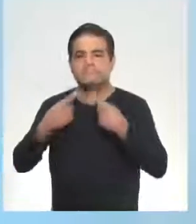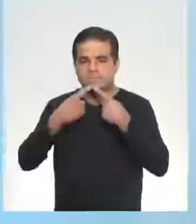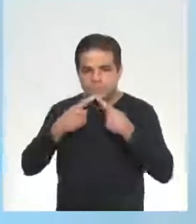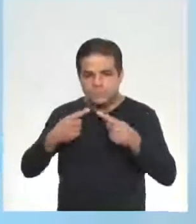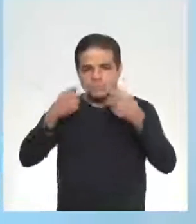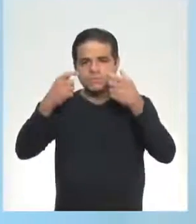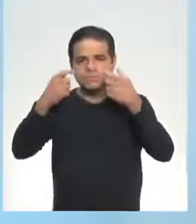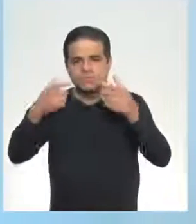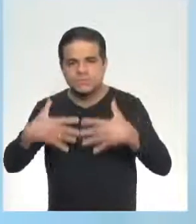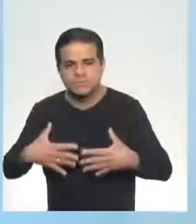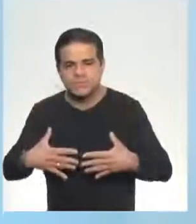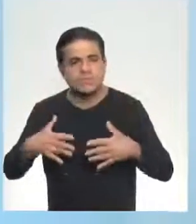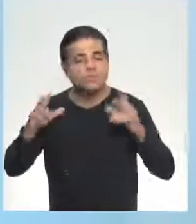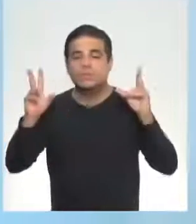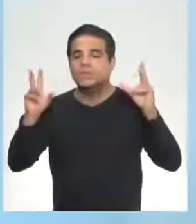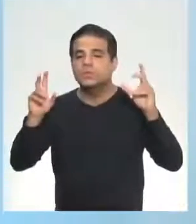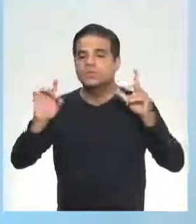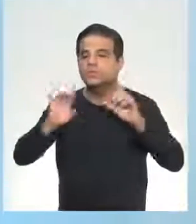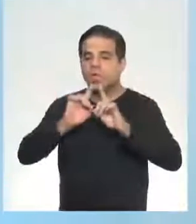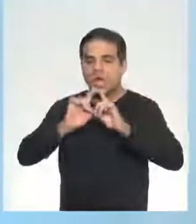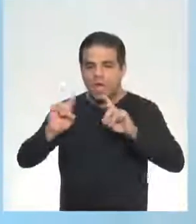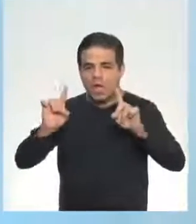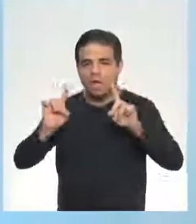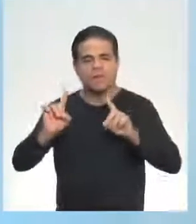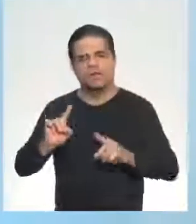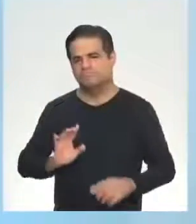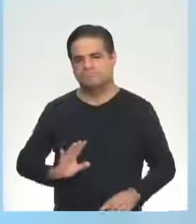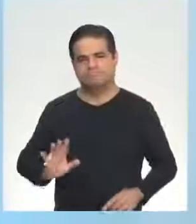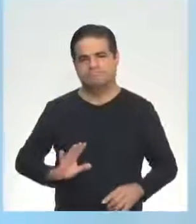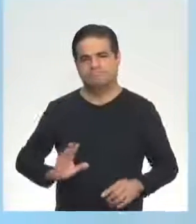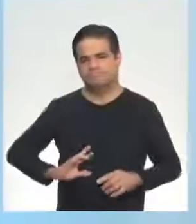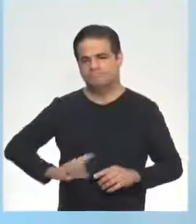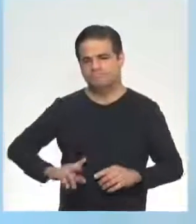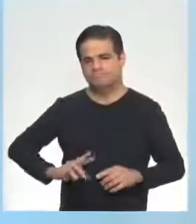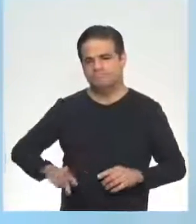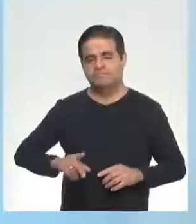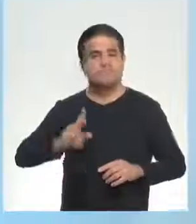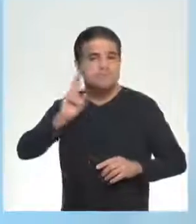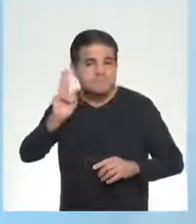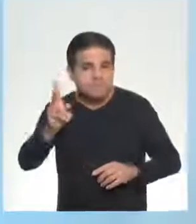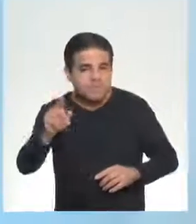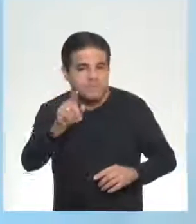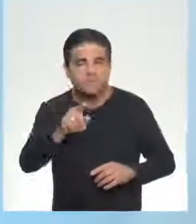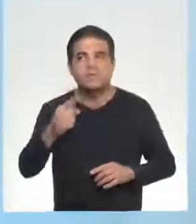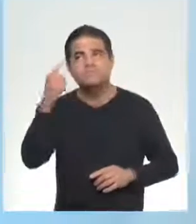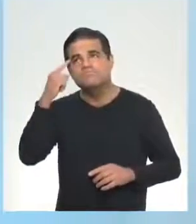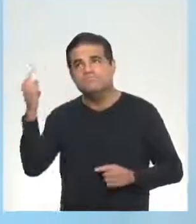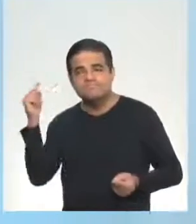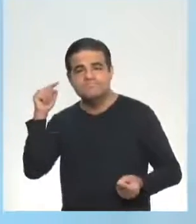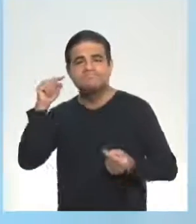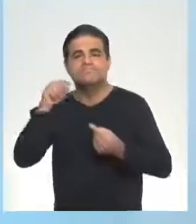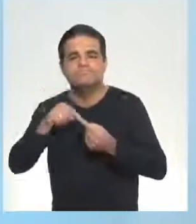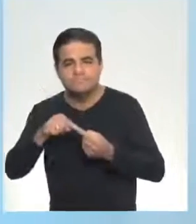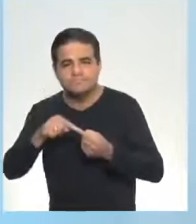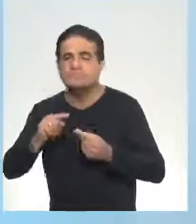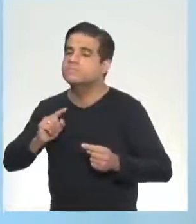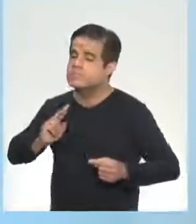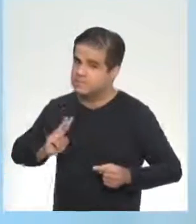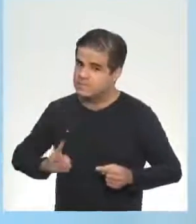argumento sobre. Só reclamar fica muito superficial, mesmo que você esteja na razão. Então, é importante